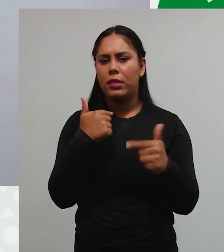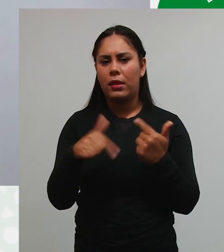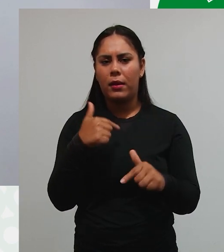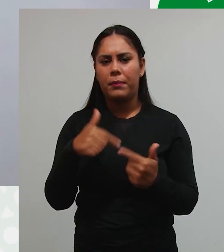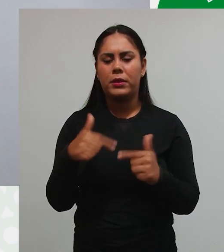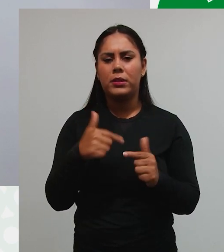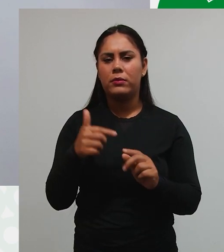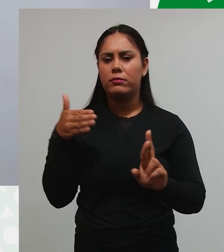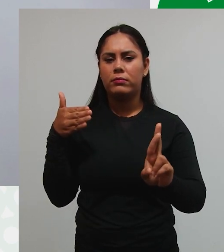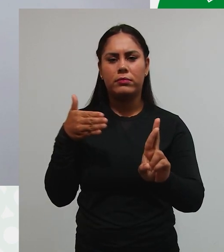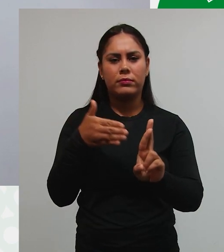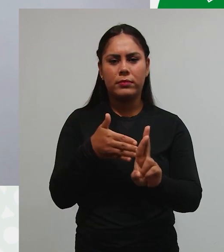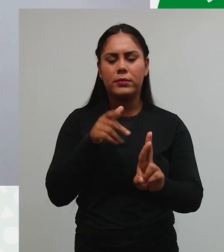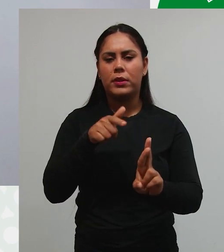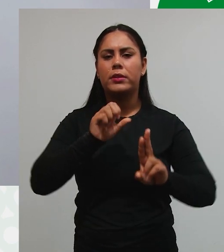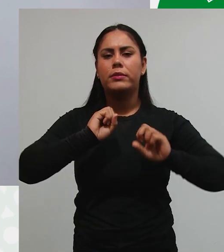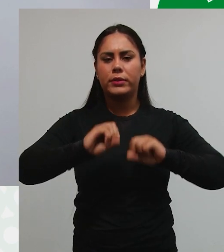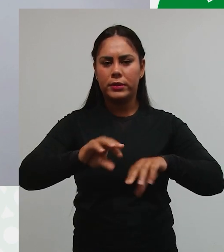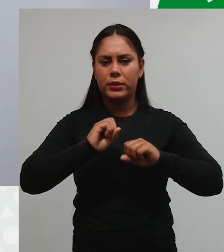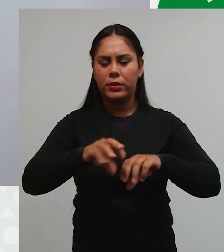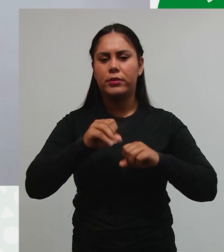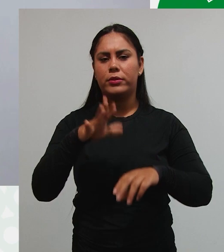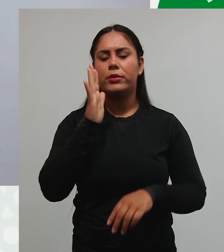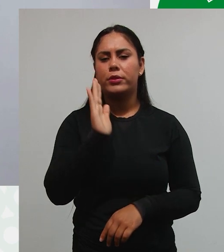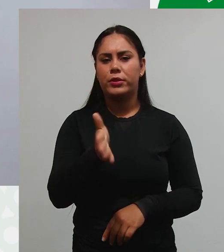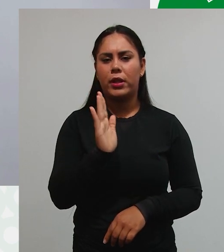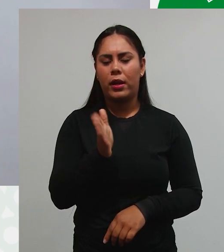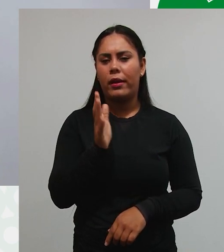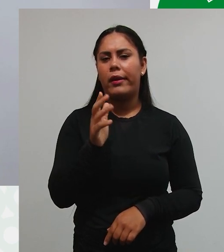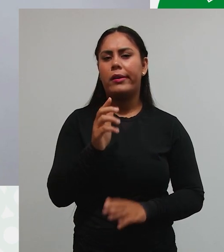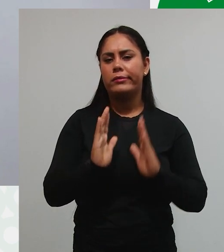Trabalhei com mediação tecnológica, 7 anos também.